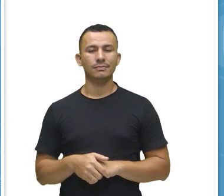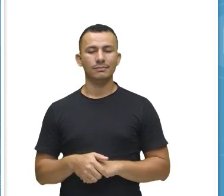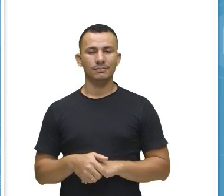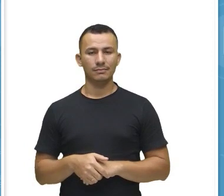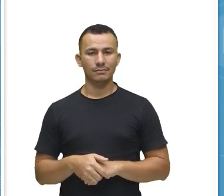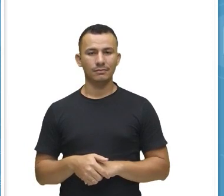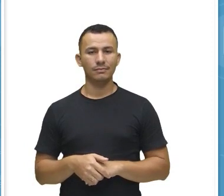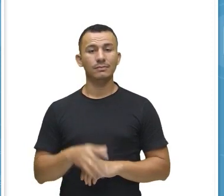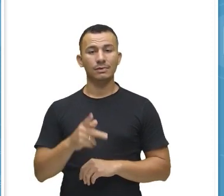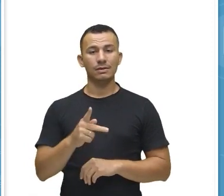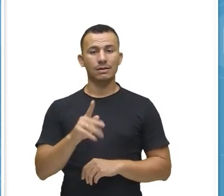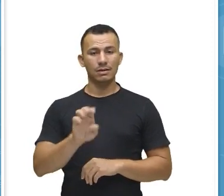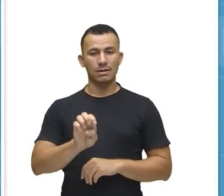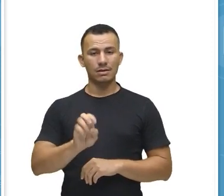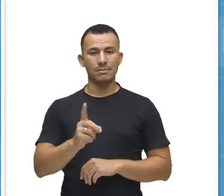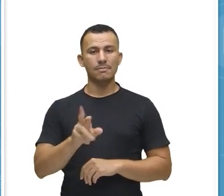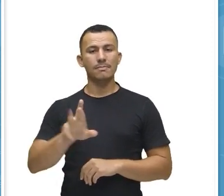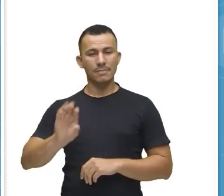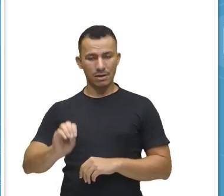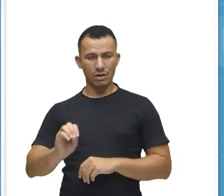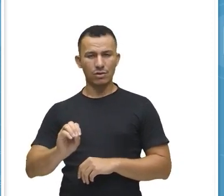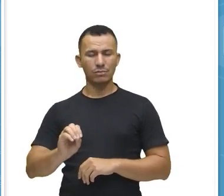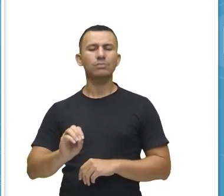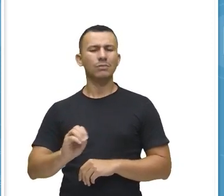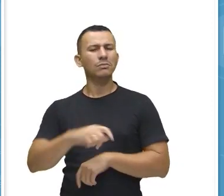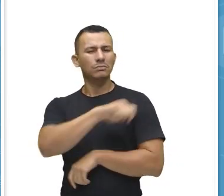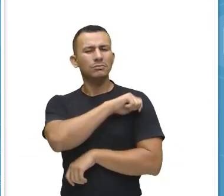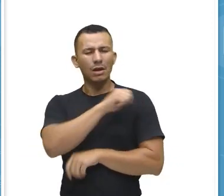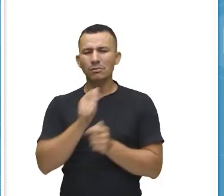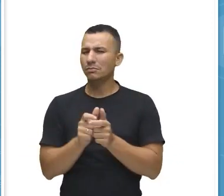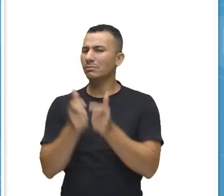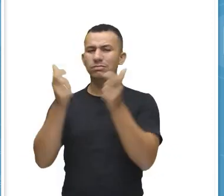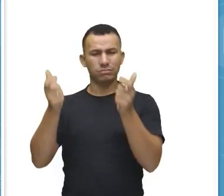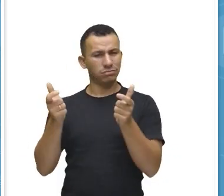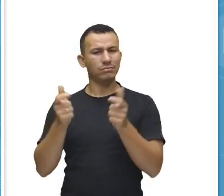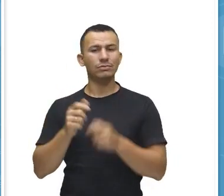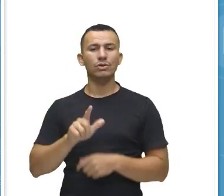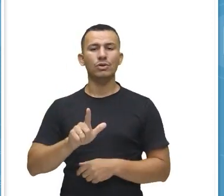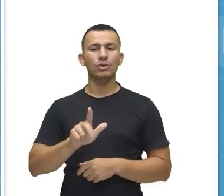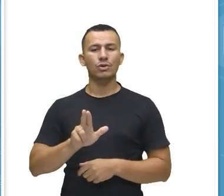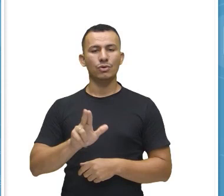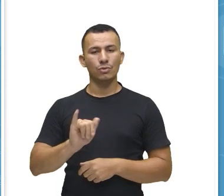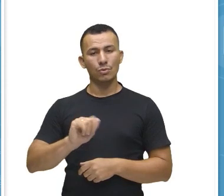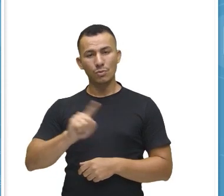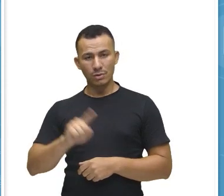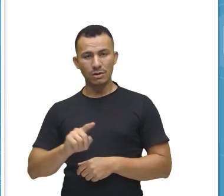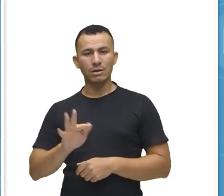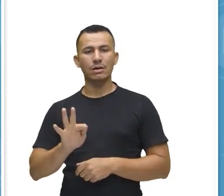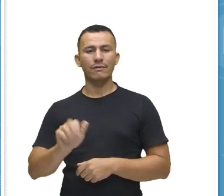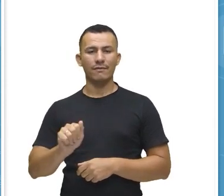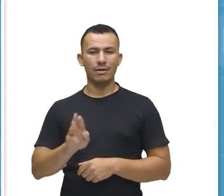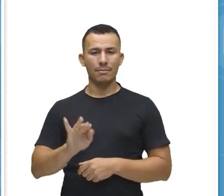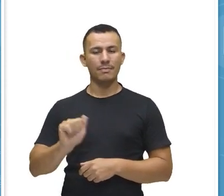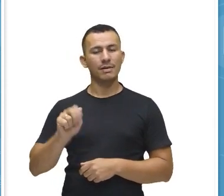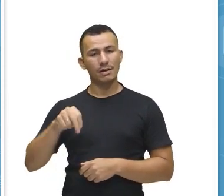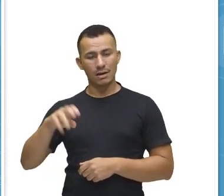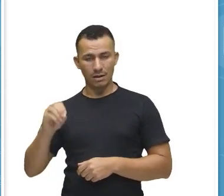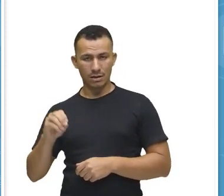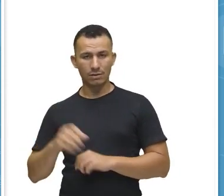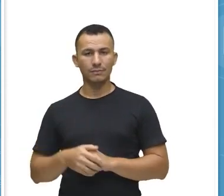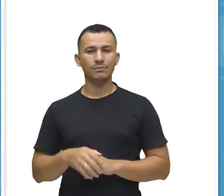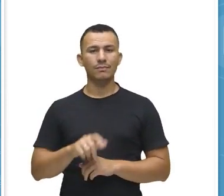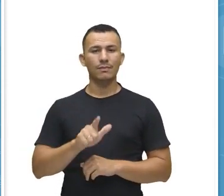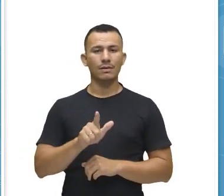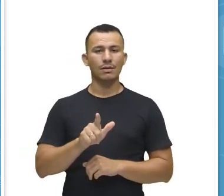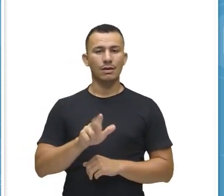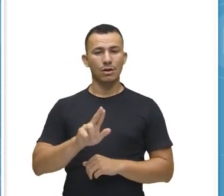O Pedro também participando. Muita gente participando. Luiz Fabiano, muita gente com a letra C. Luiz Estela, olha